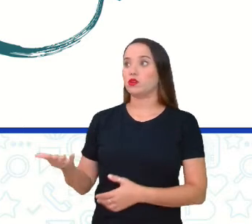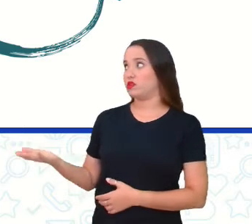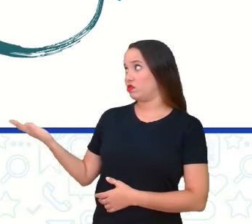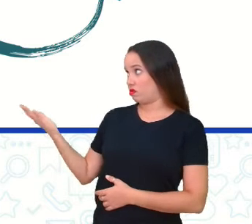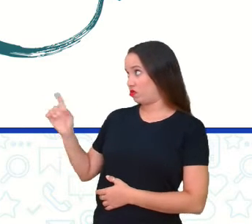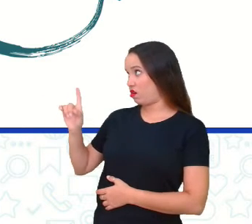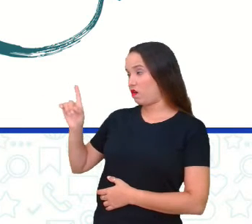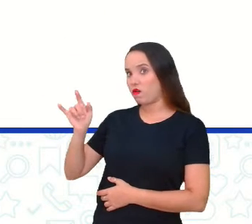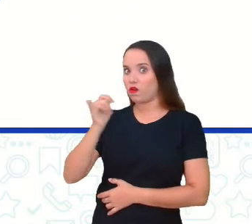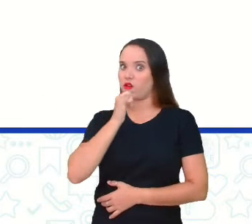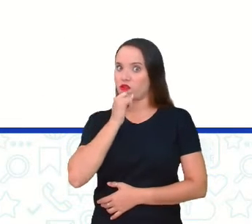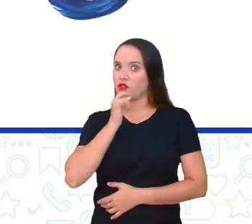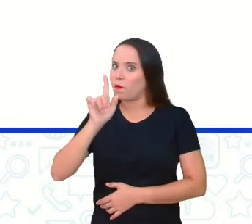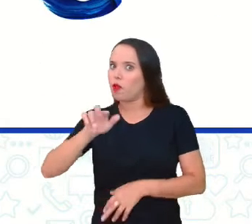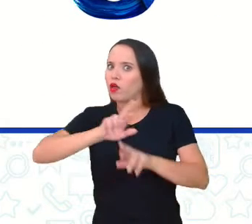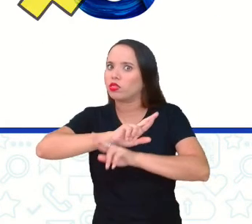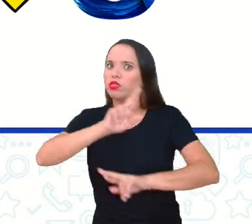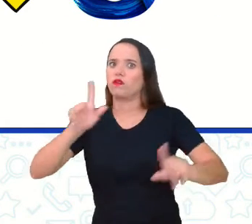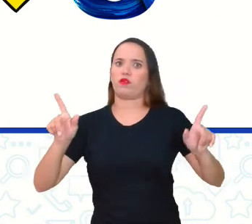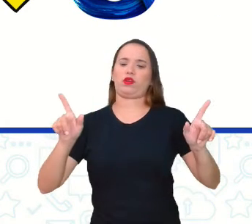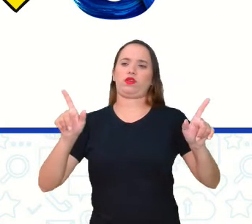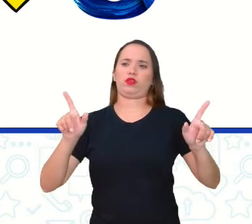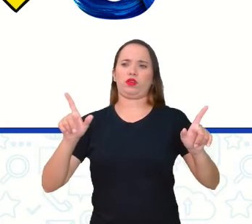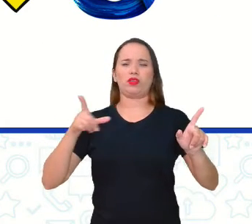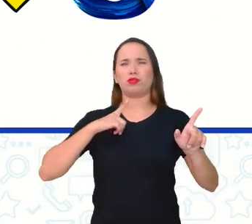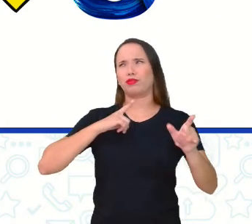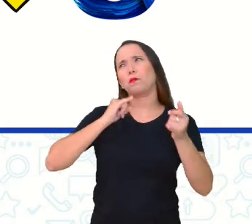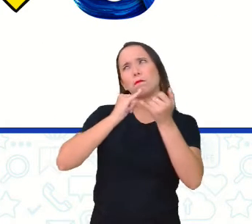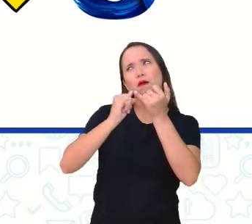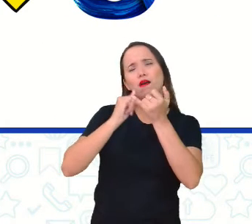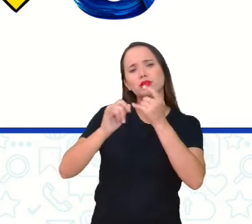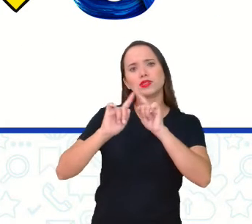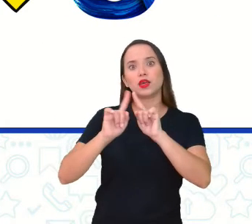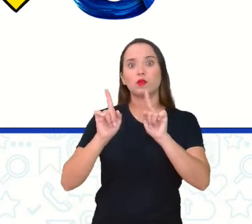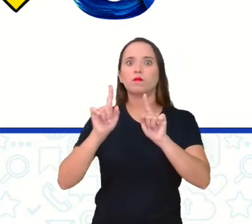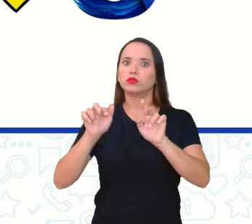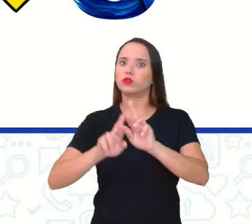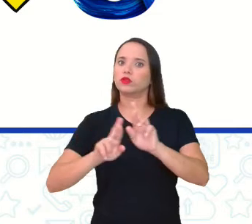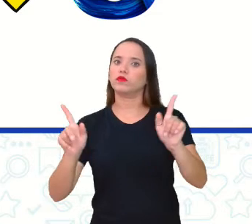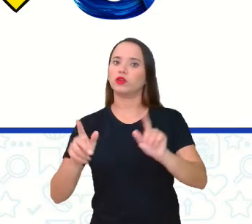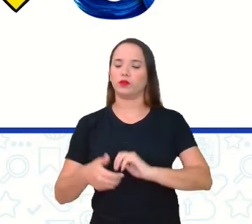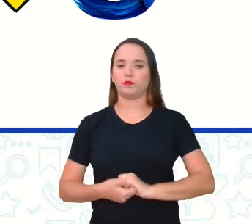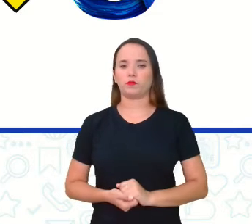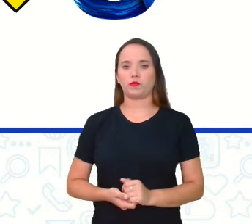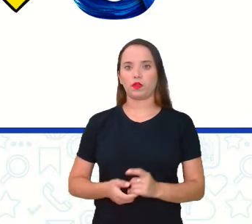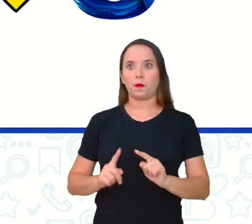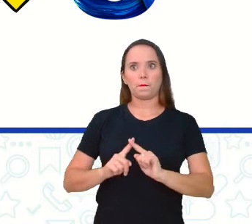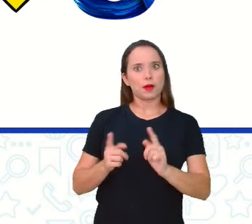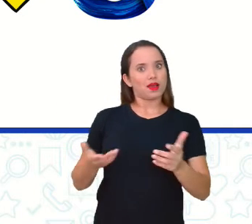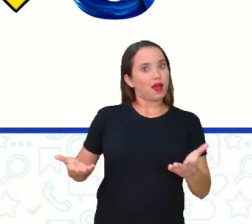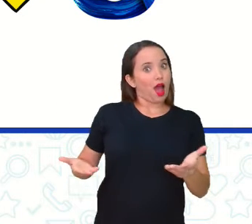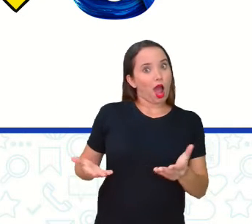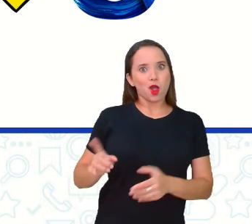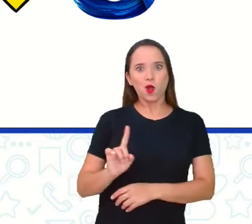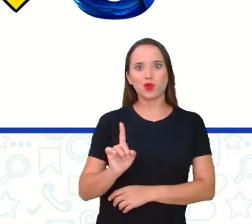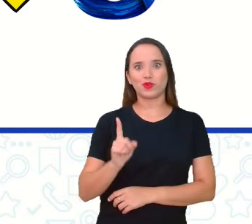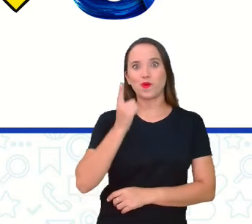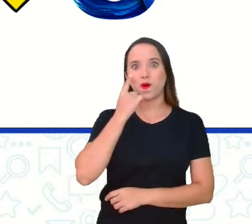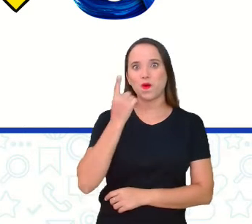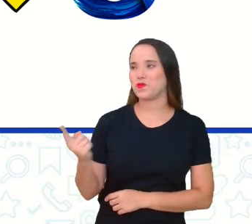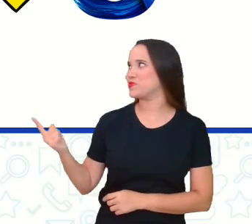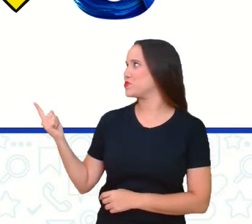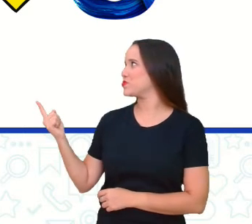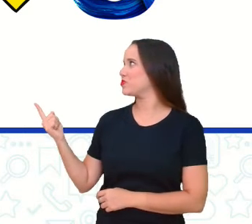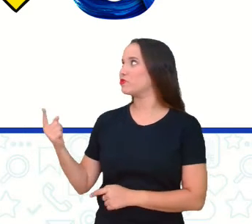fatores eles são distintos. Tem até parecido ali, né? Nessa outra multiplicação aí, de fato, não. Eu tenho todos